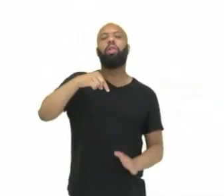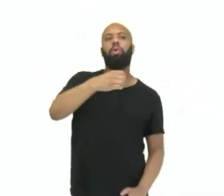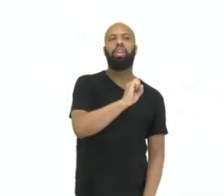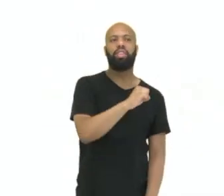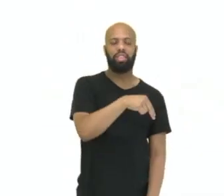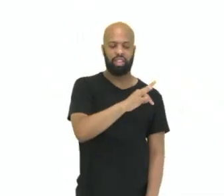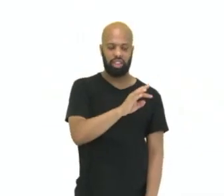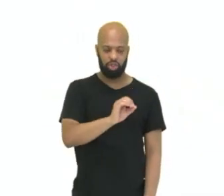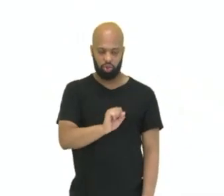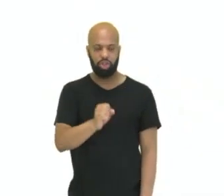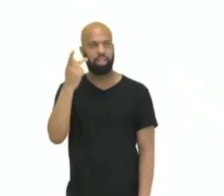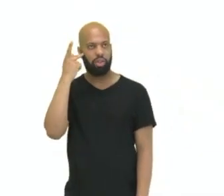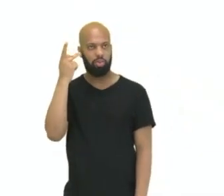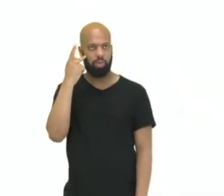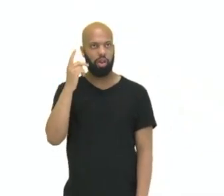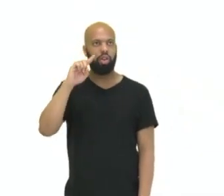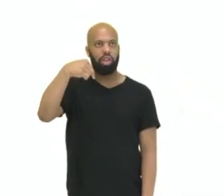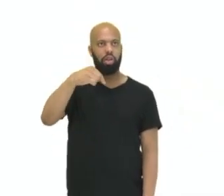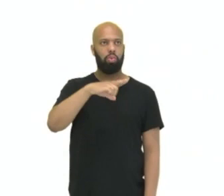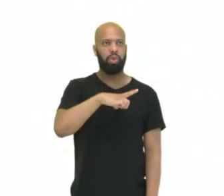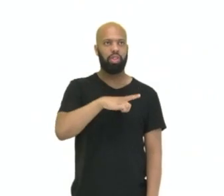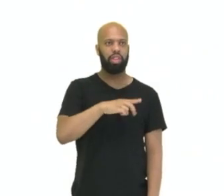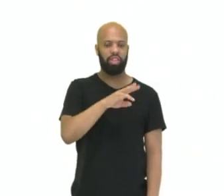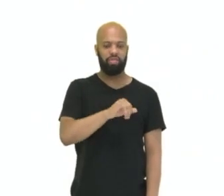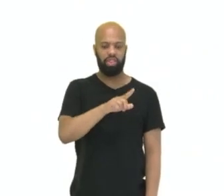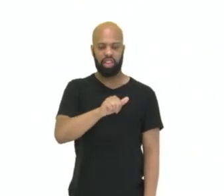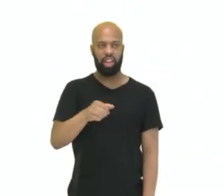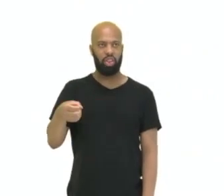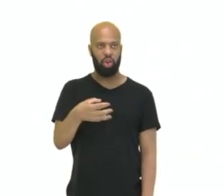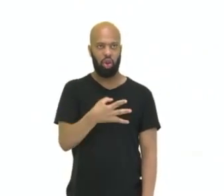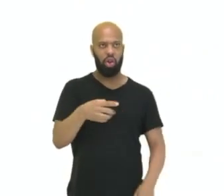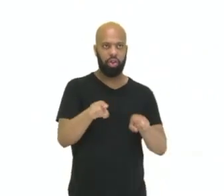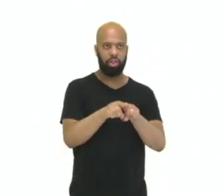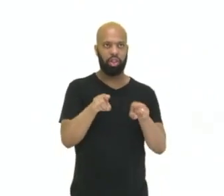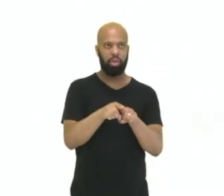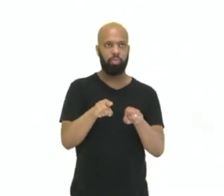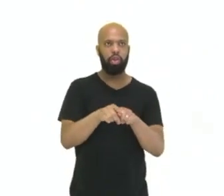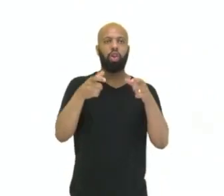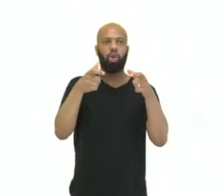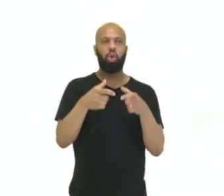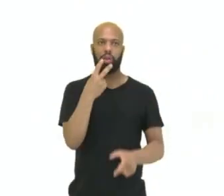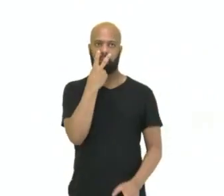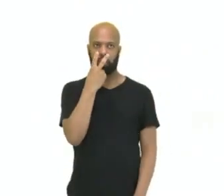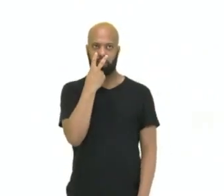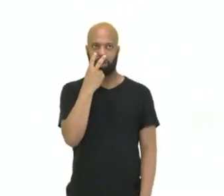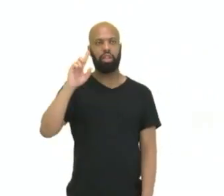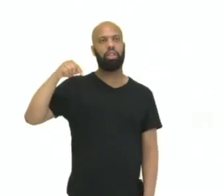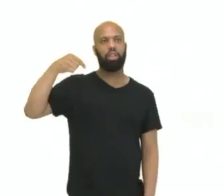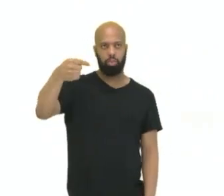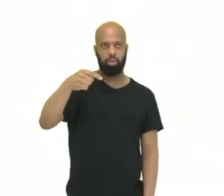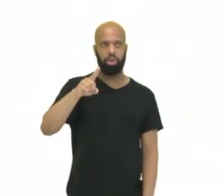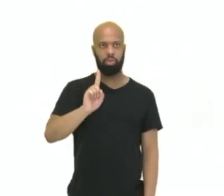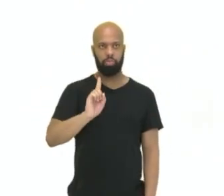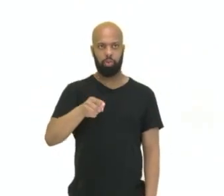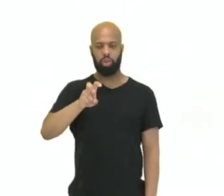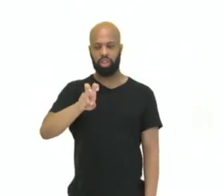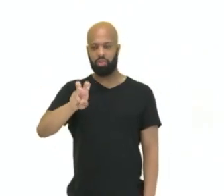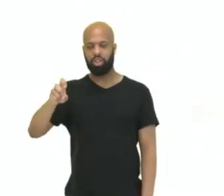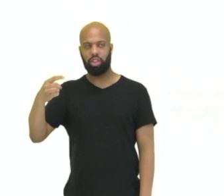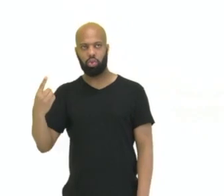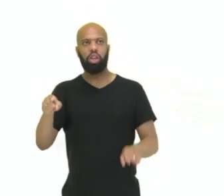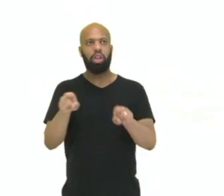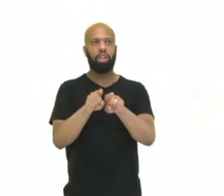Espírito Santo em 1551, que deu origem ao município de Vitória, no Espírito Santo. E